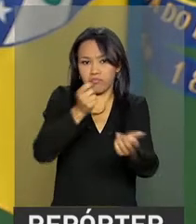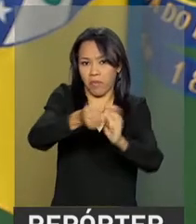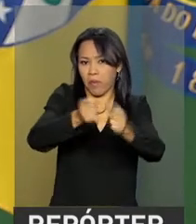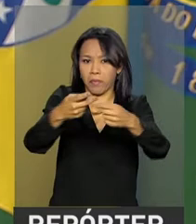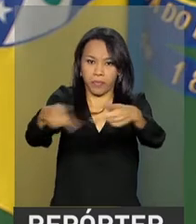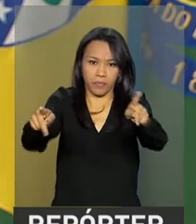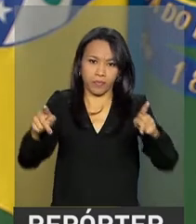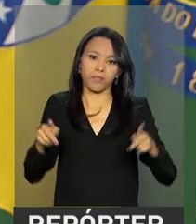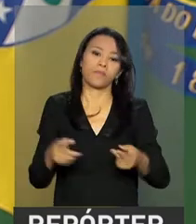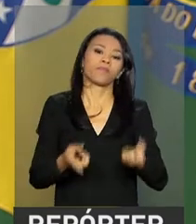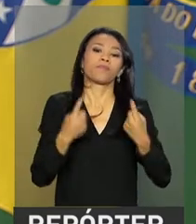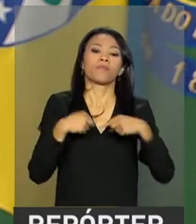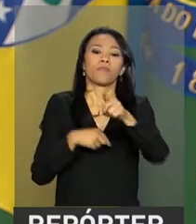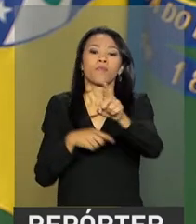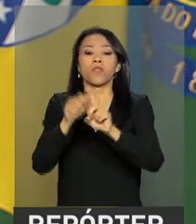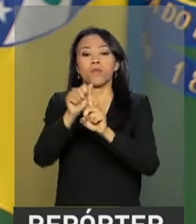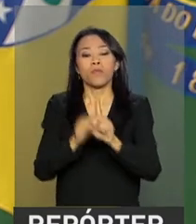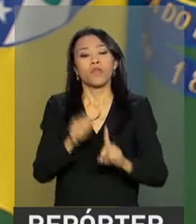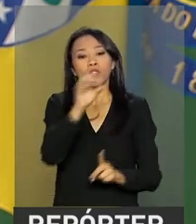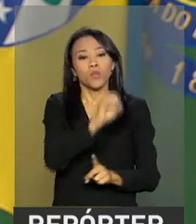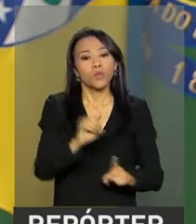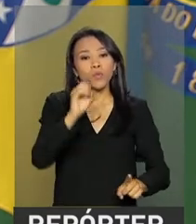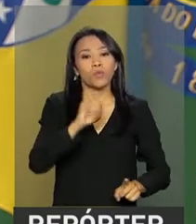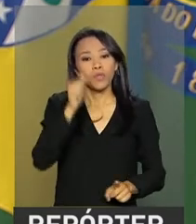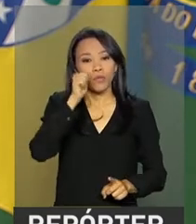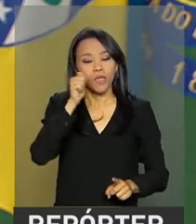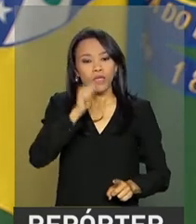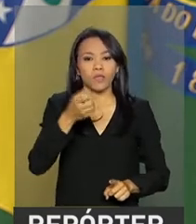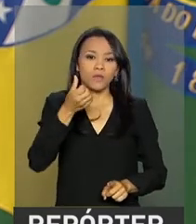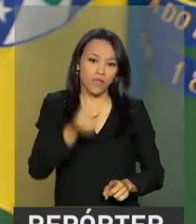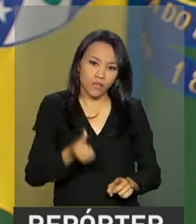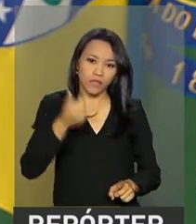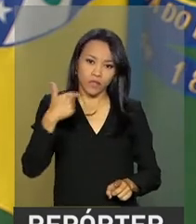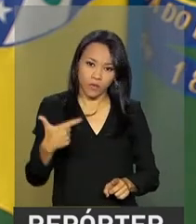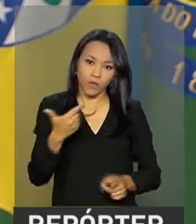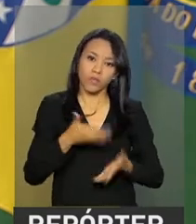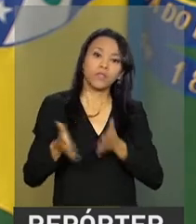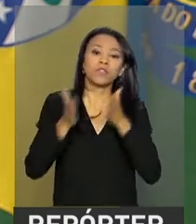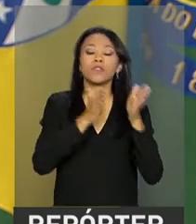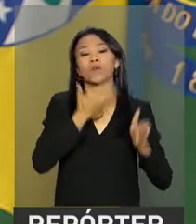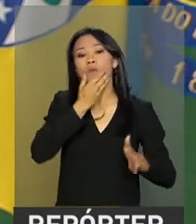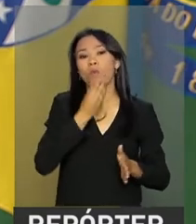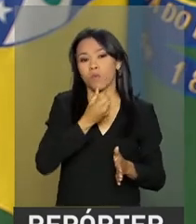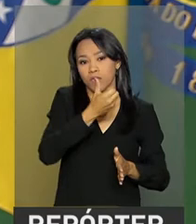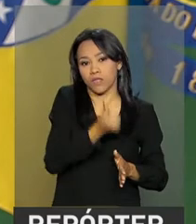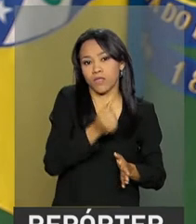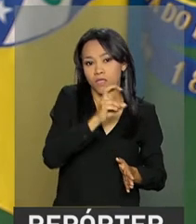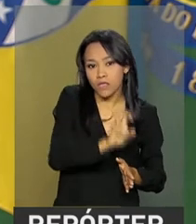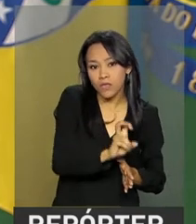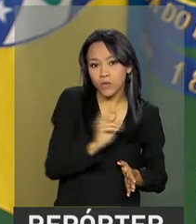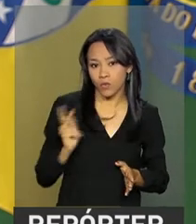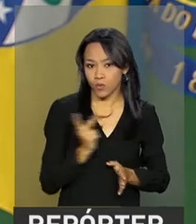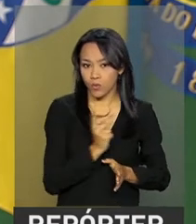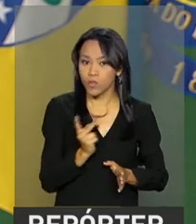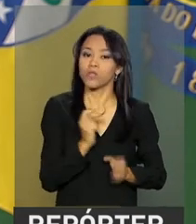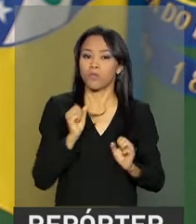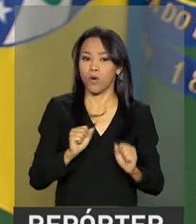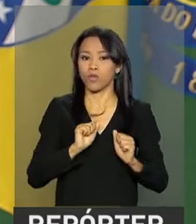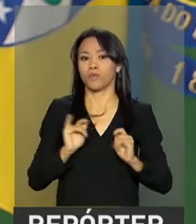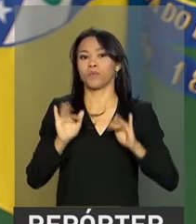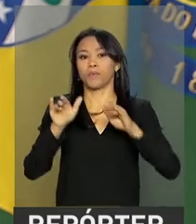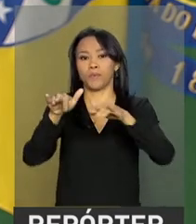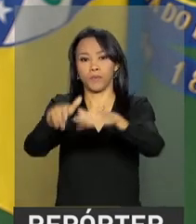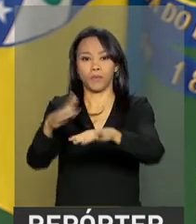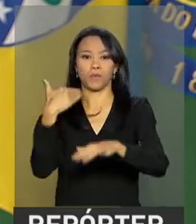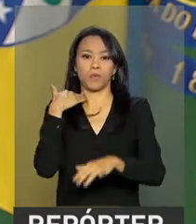aqueles e aquelas mulheres com 62 e o homem com 65 poderá ir a um estabelecimento bancário